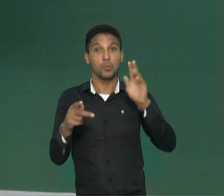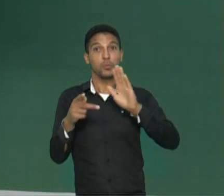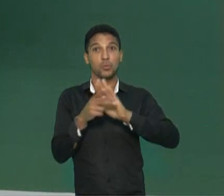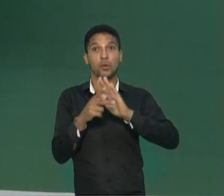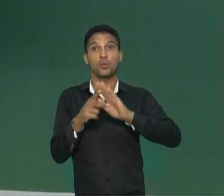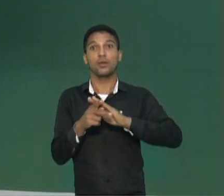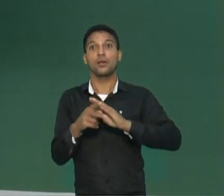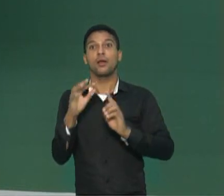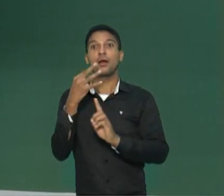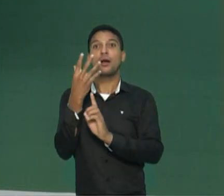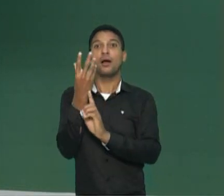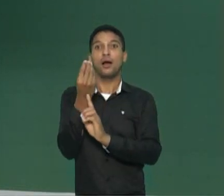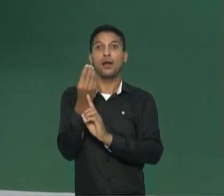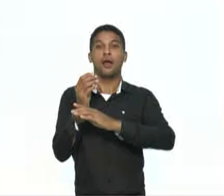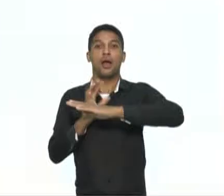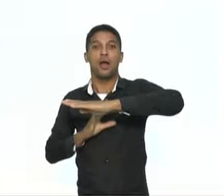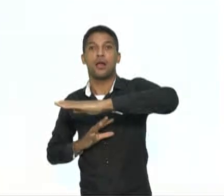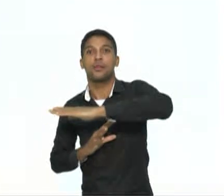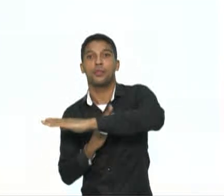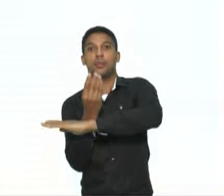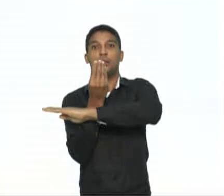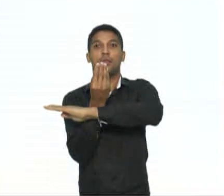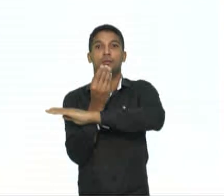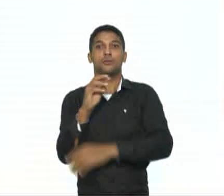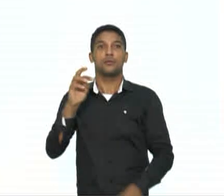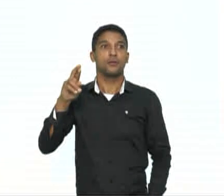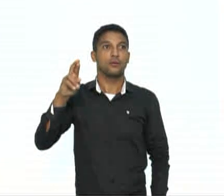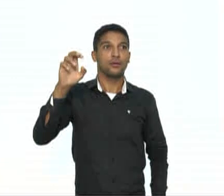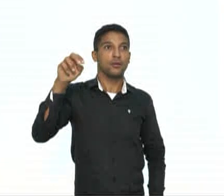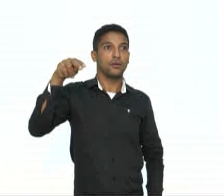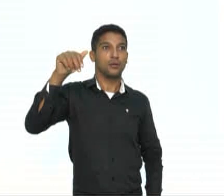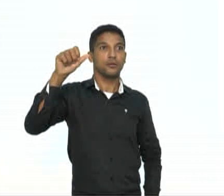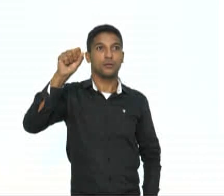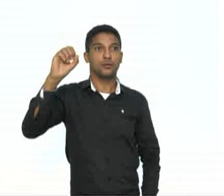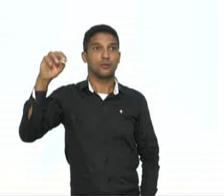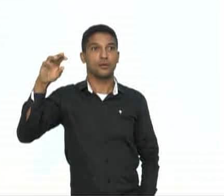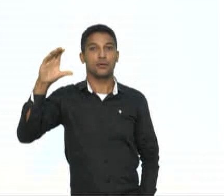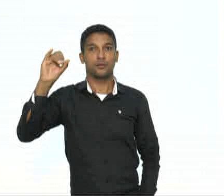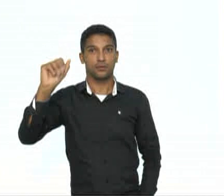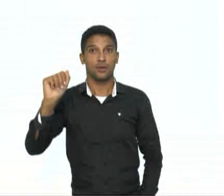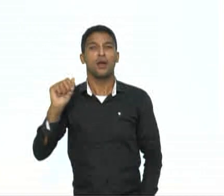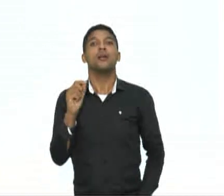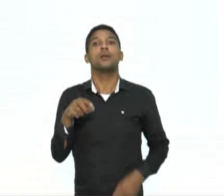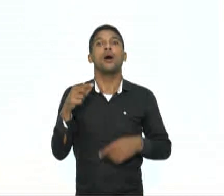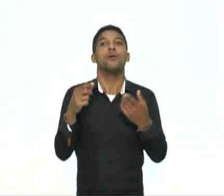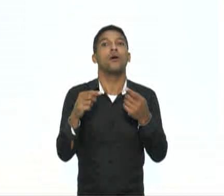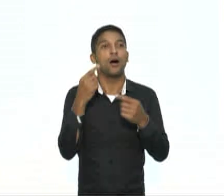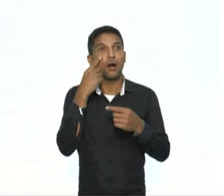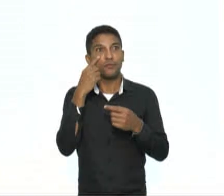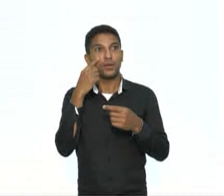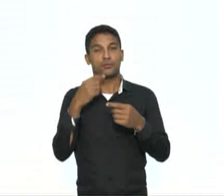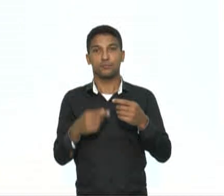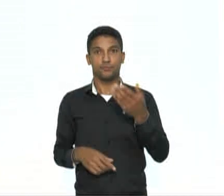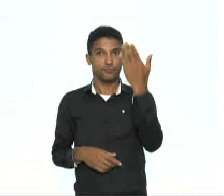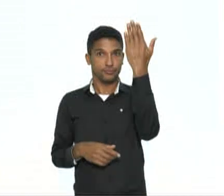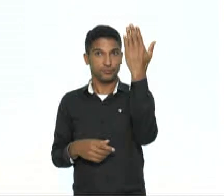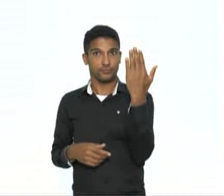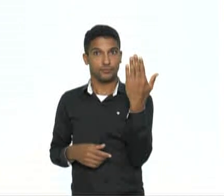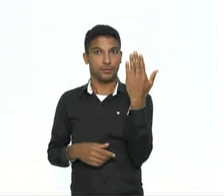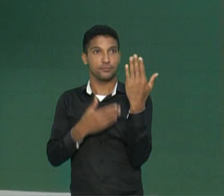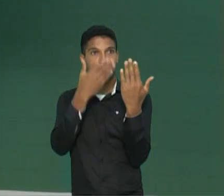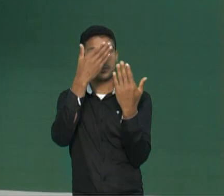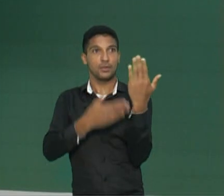As minúsculas que ele criou lá, que foram essas primeiras letras aqui. Desenvolvido com o intuito de se tornar o padrão caligráfico